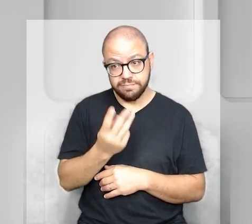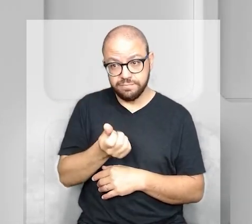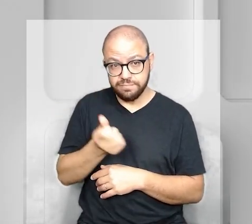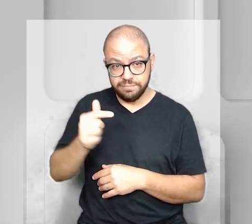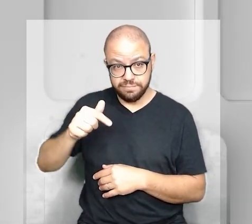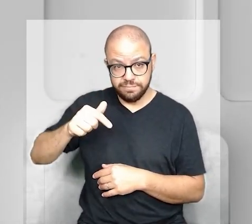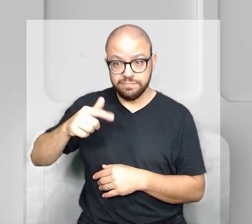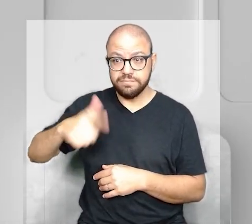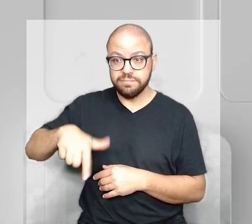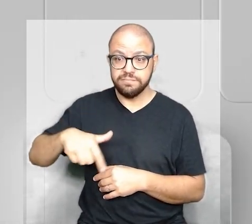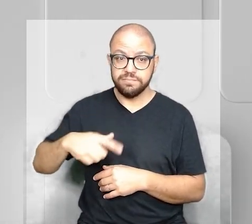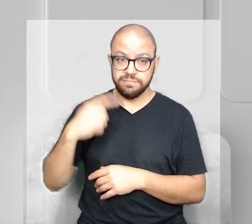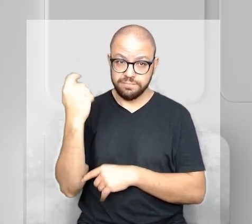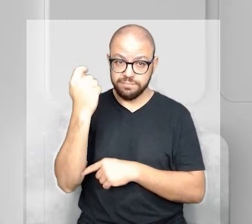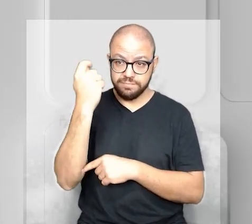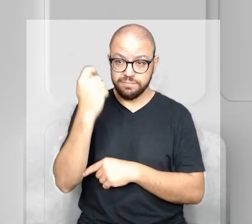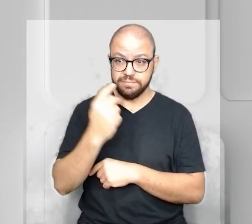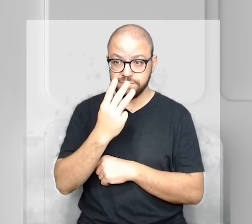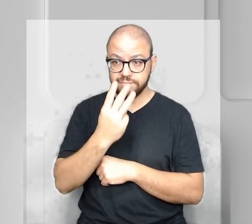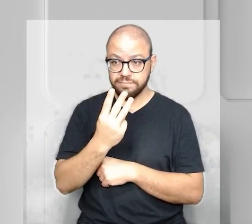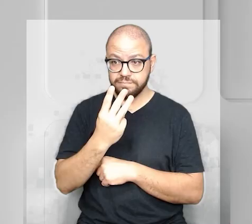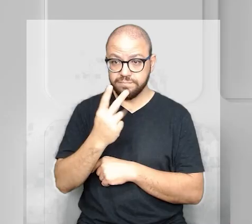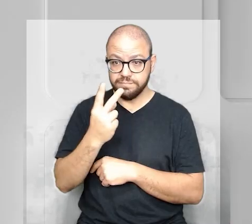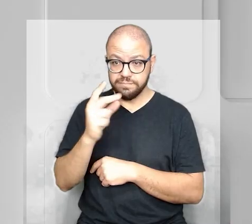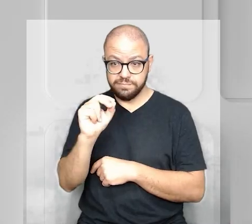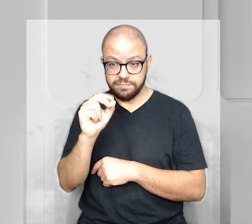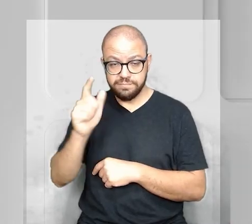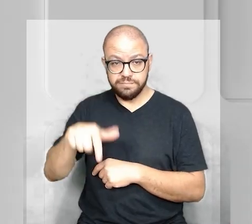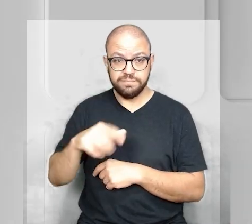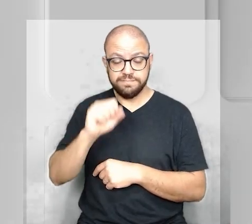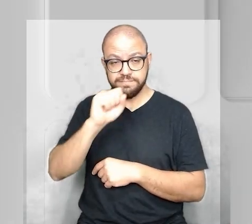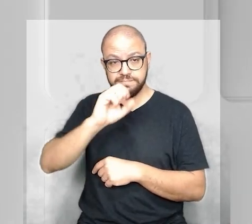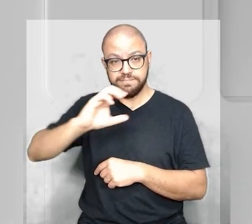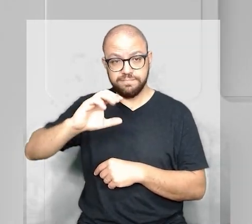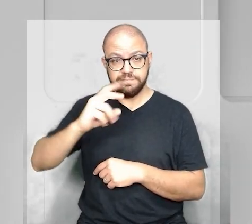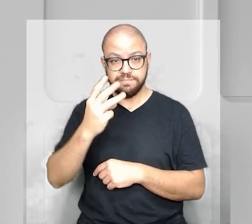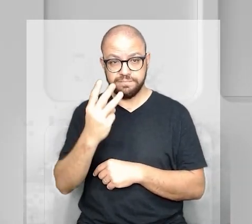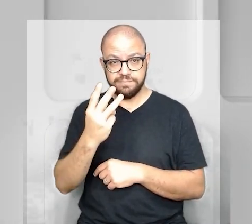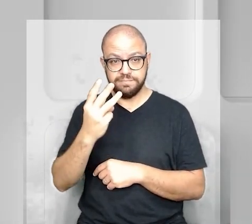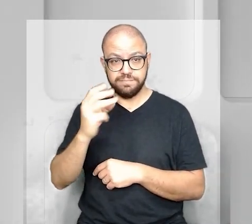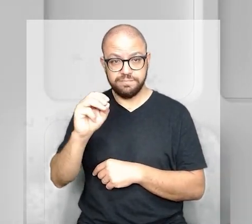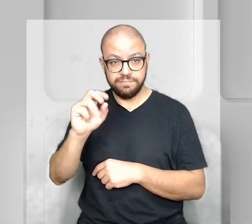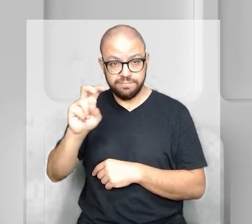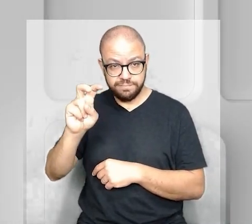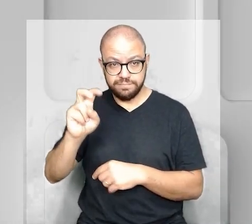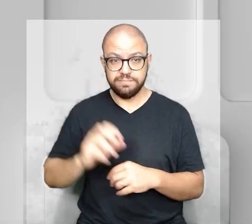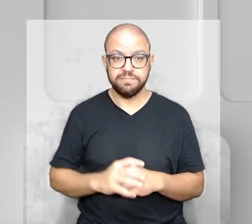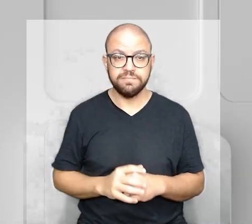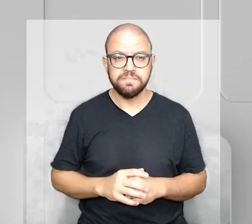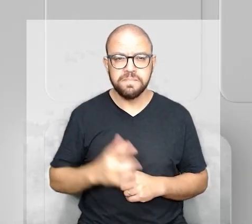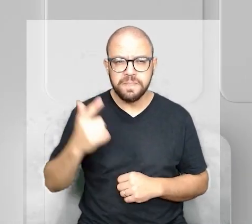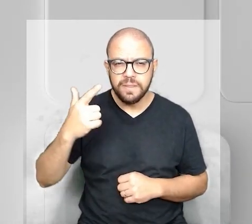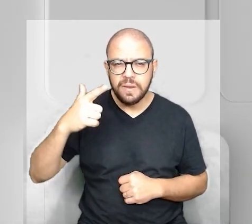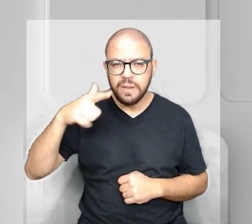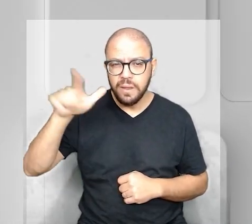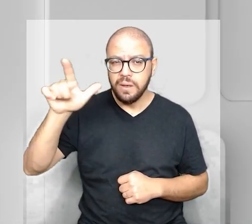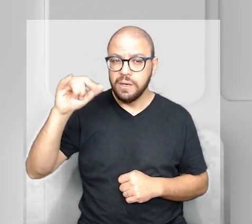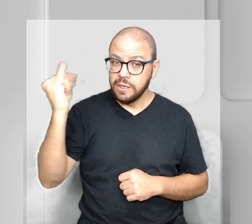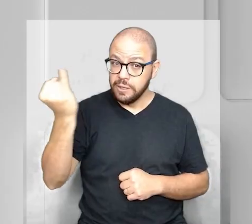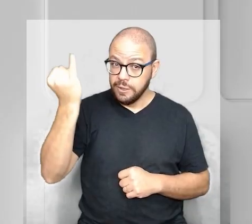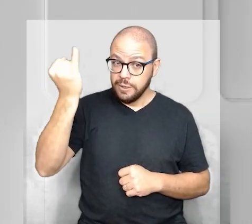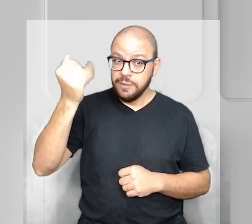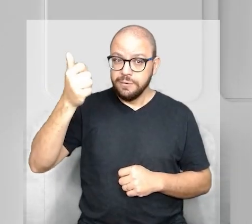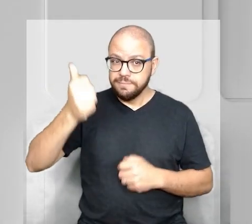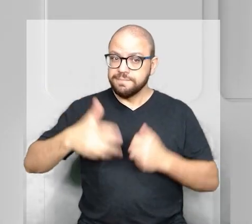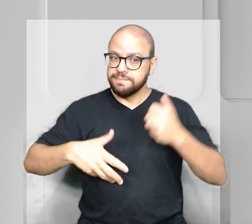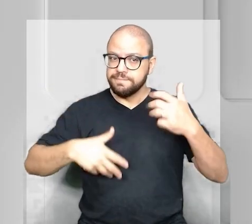Paulo, 395, Paraná, 367, Rio Grande do Sul, 320, Santa